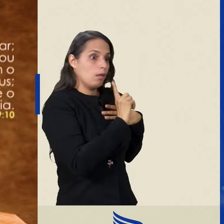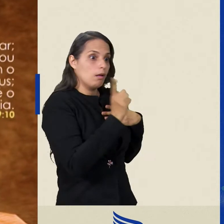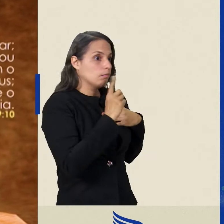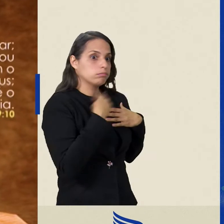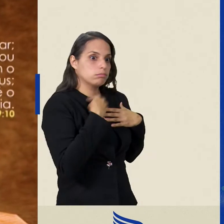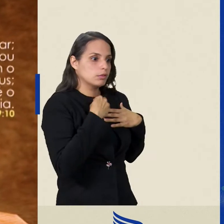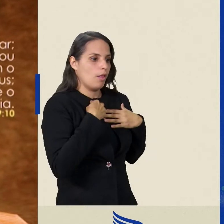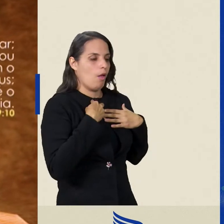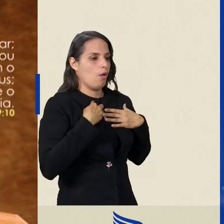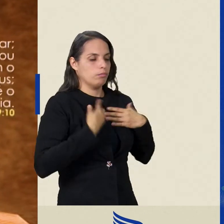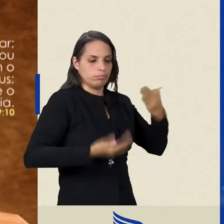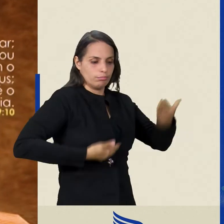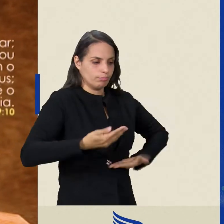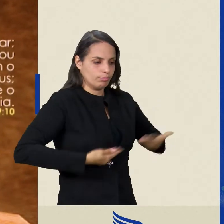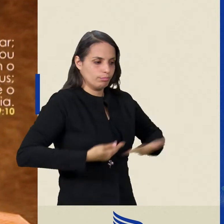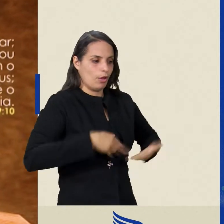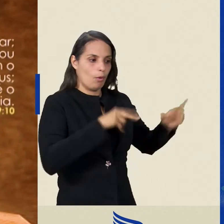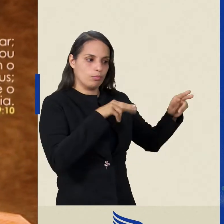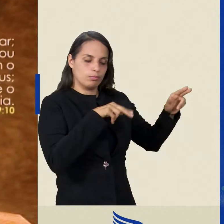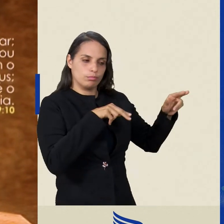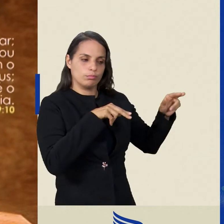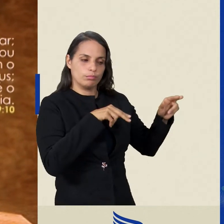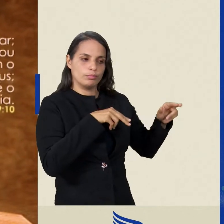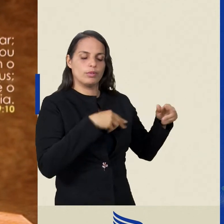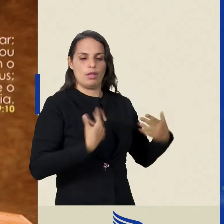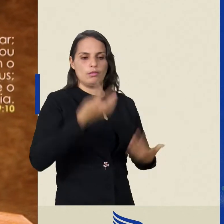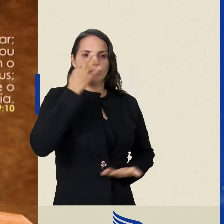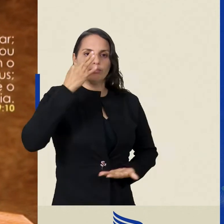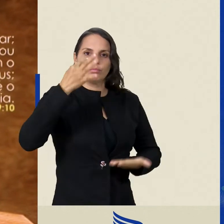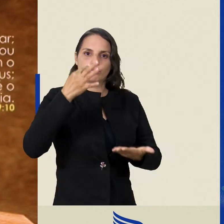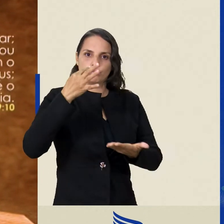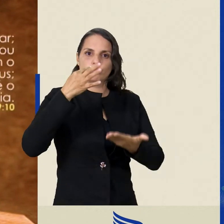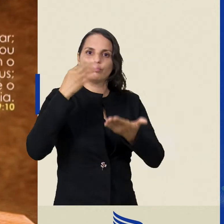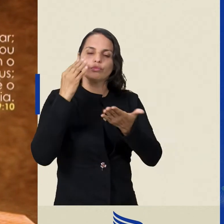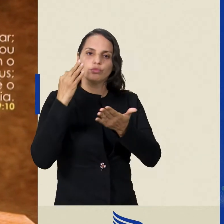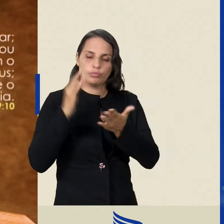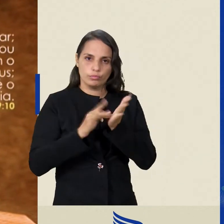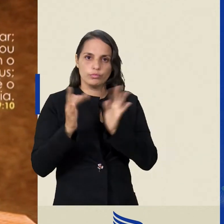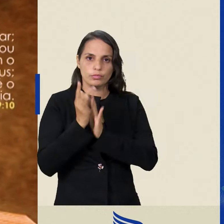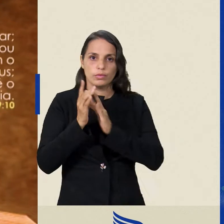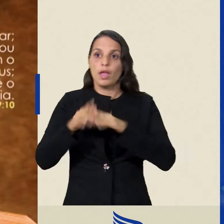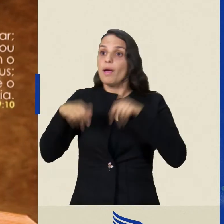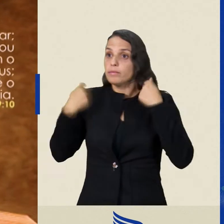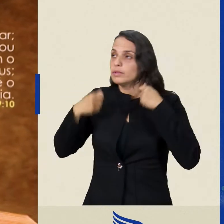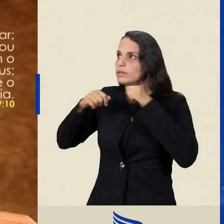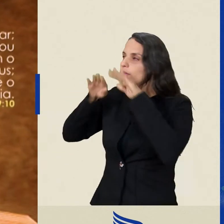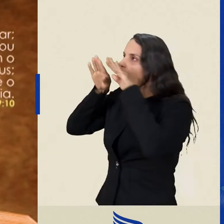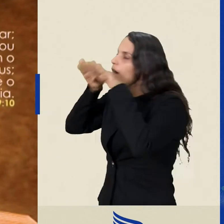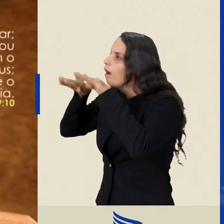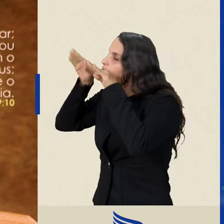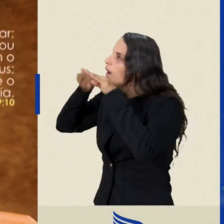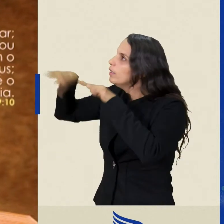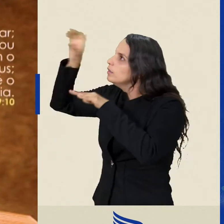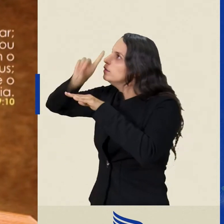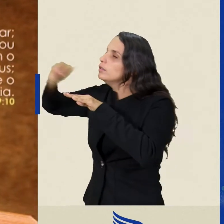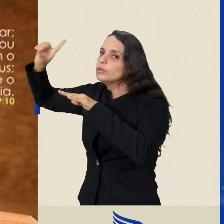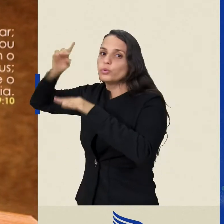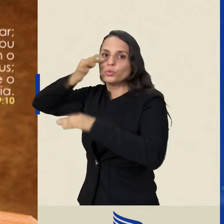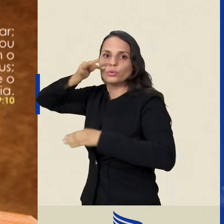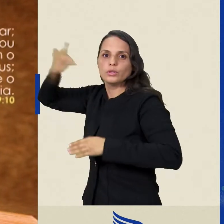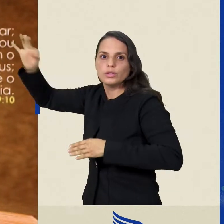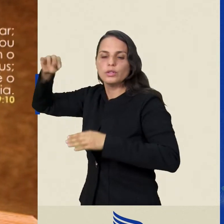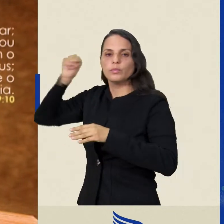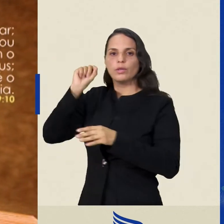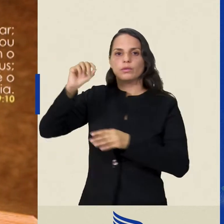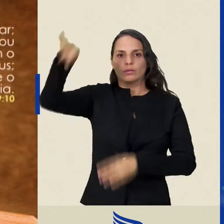teu conservo e de teus irmãos, que têm o testemunho de Jesus. Adora a Deus, porque o testemunho de Jesus é o